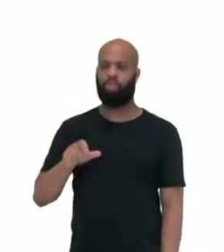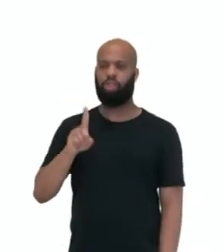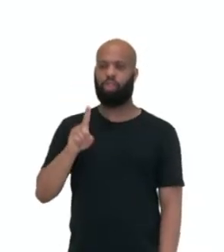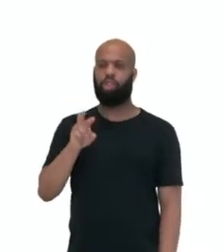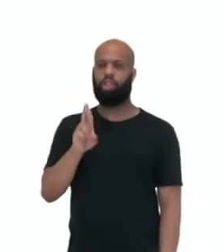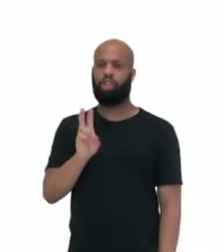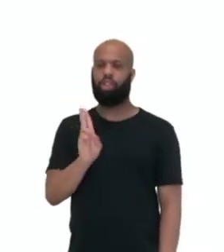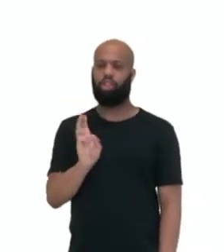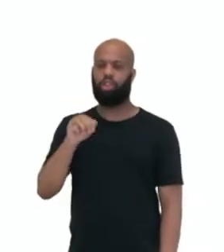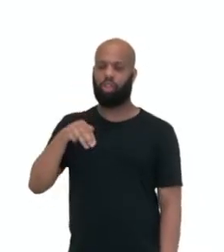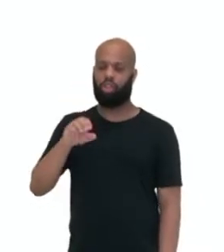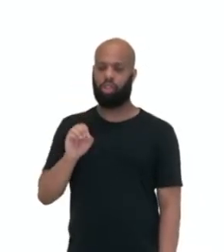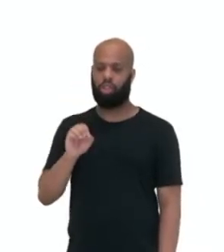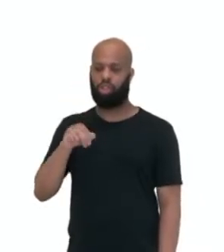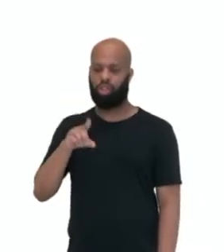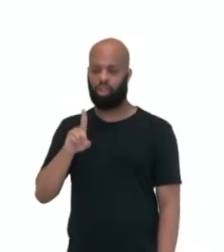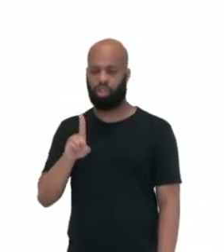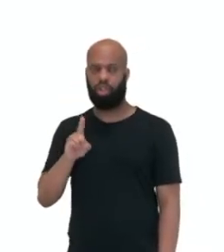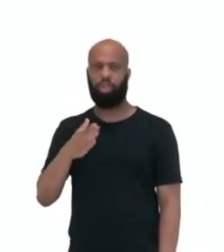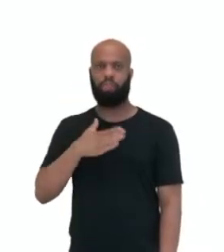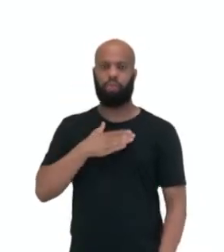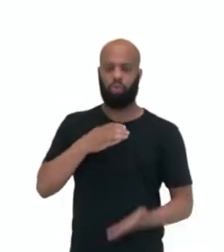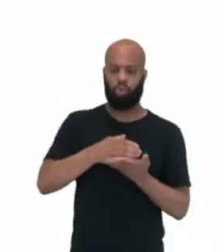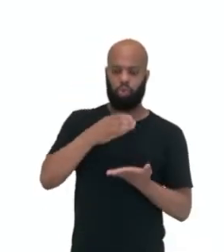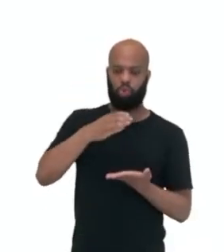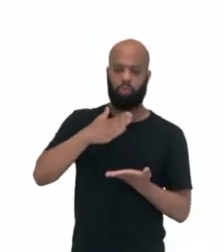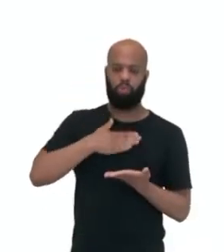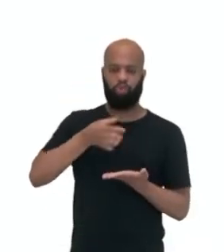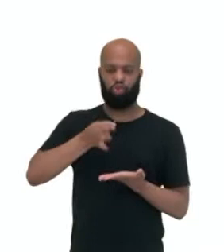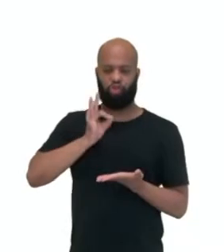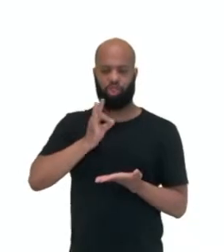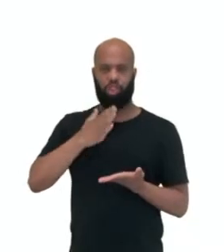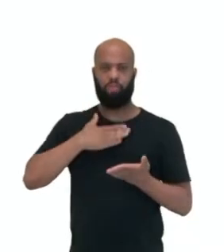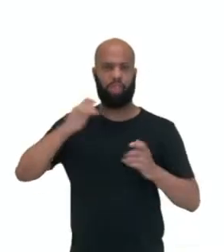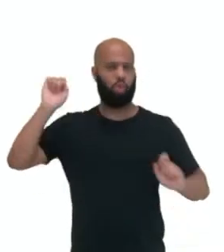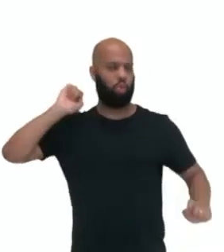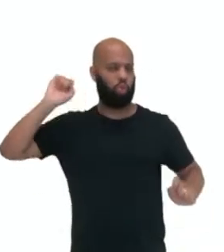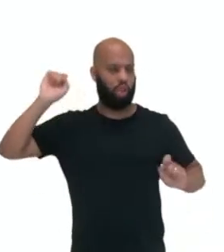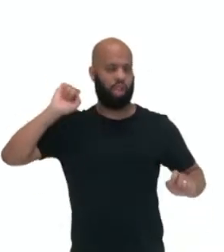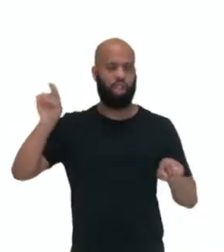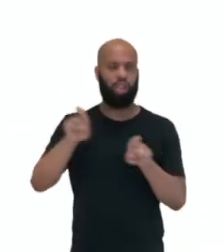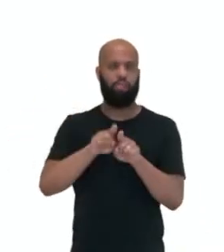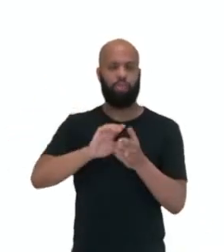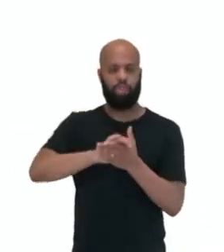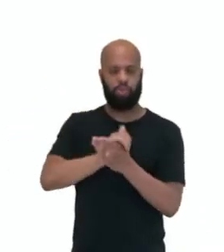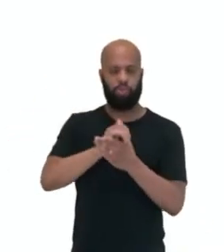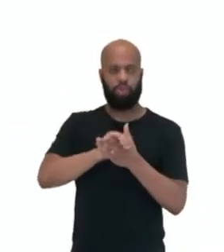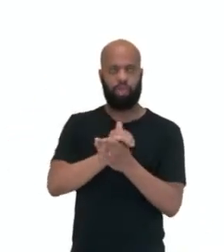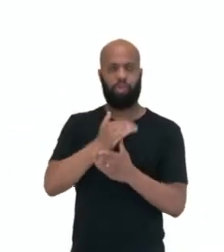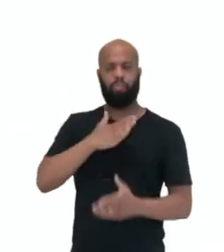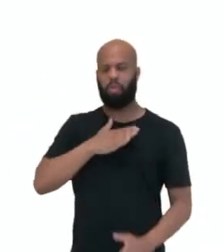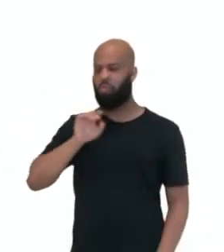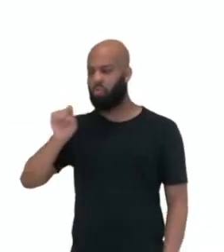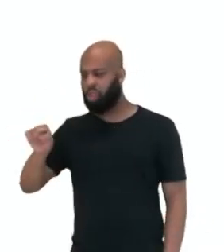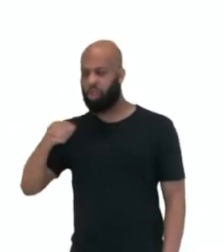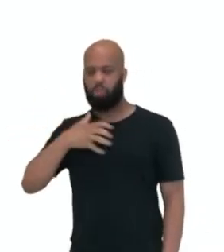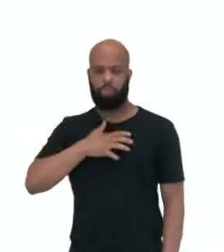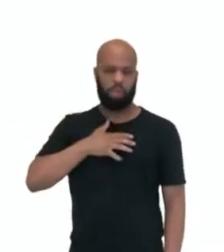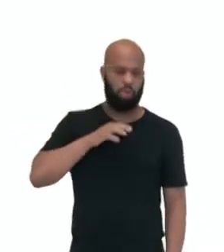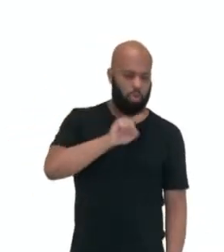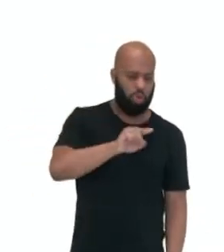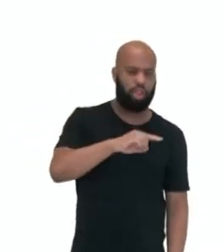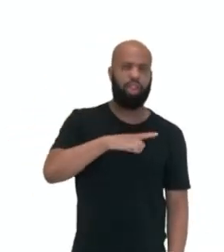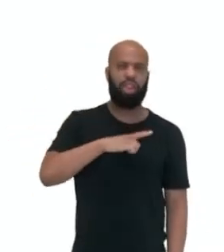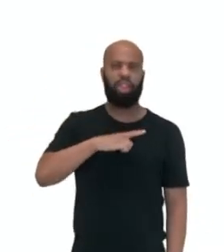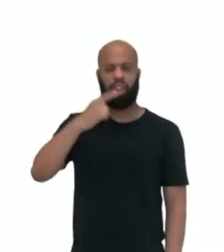brasileiro. Meu copo, minha xícara, minha toalha de banho e sabonete, meu isso, meu aquilo, desde a